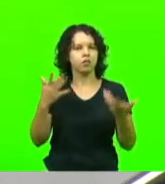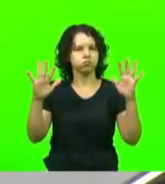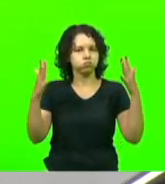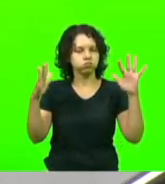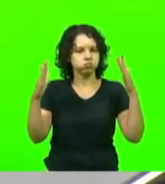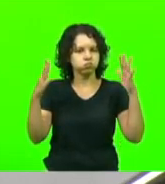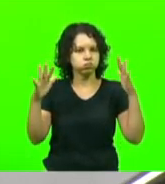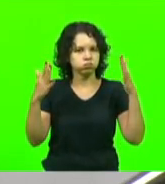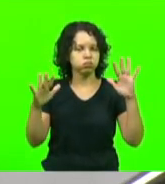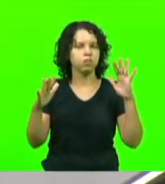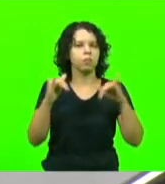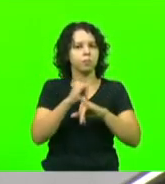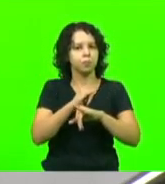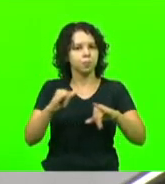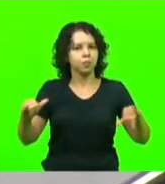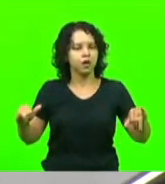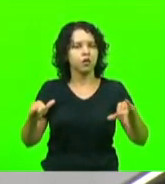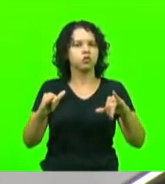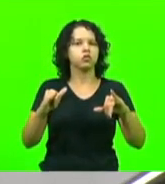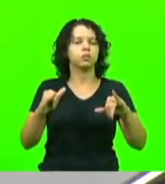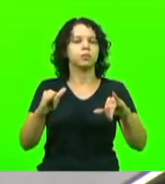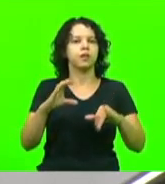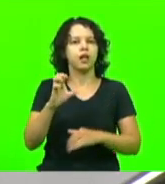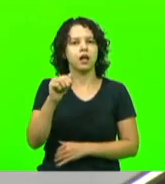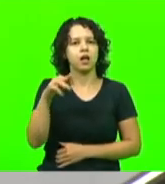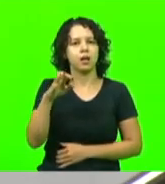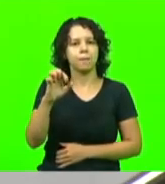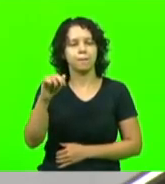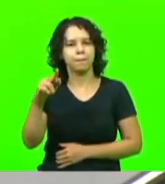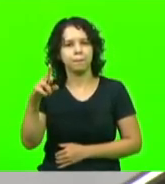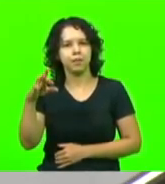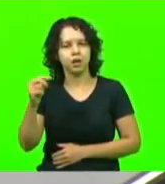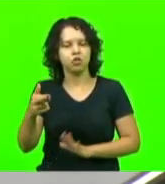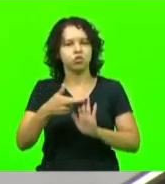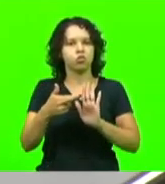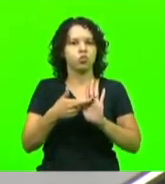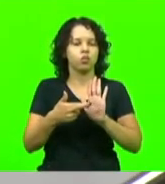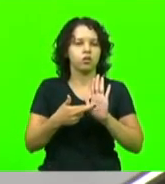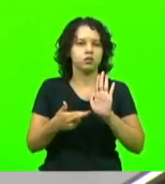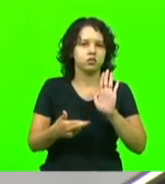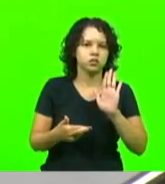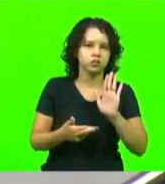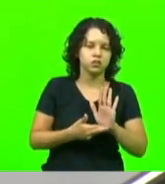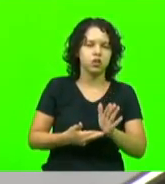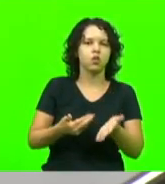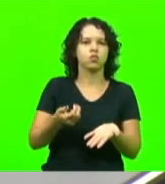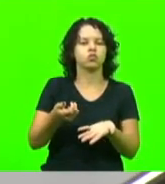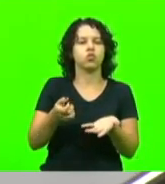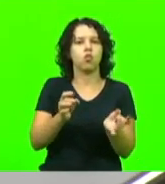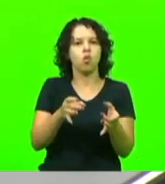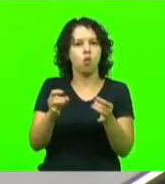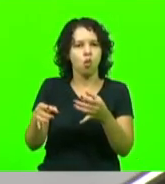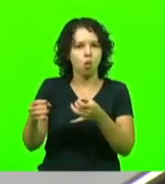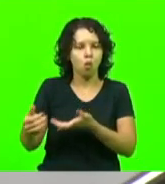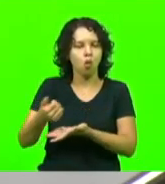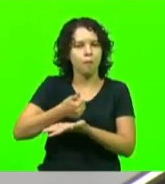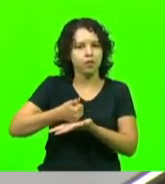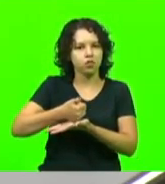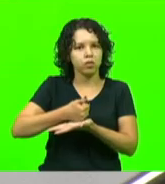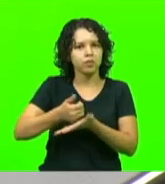pela Câmara de Regulação do Mercado de Medicamentos da proposta feita pelo governo brasileiro, que